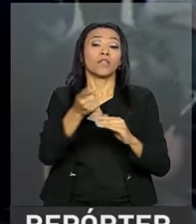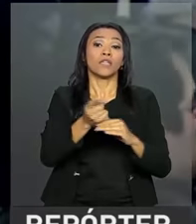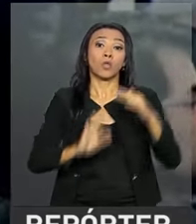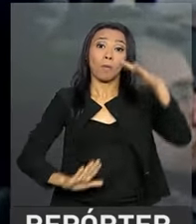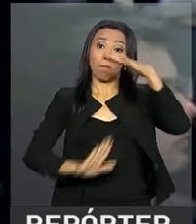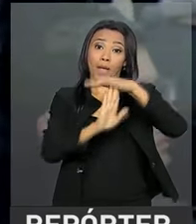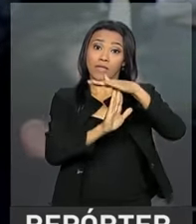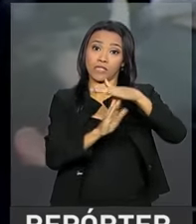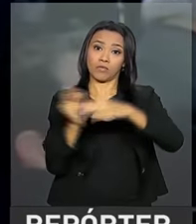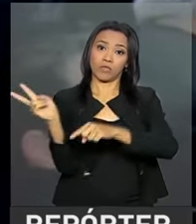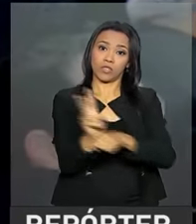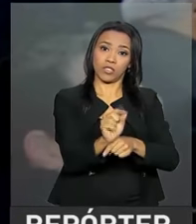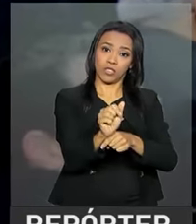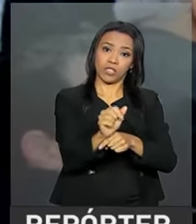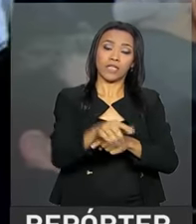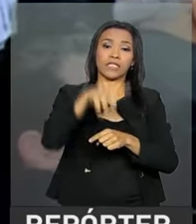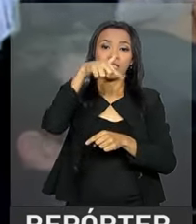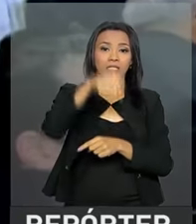financiamento é de até